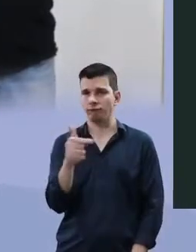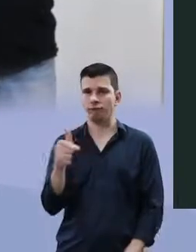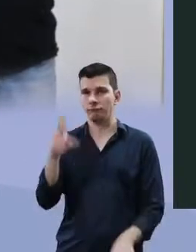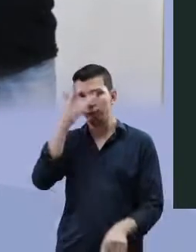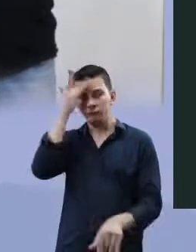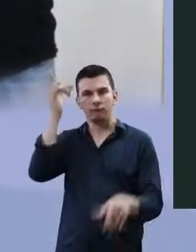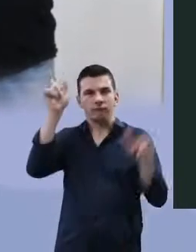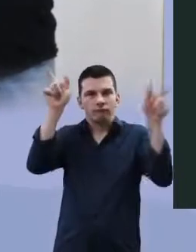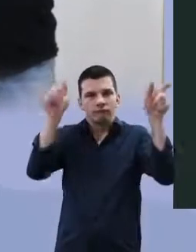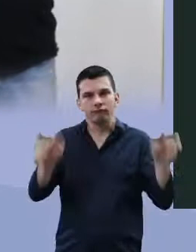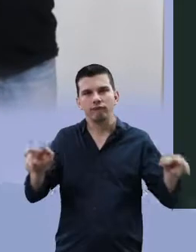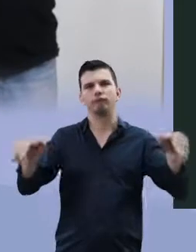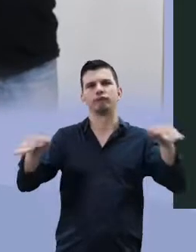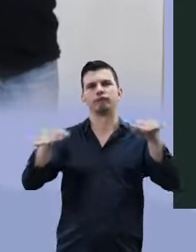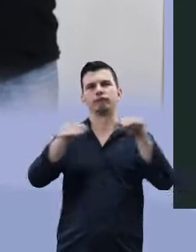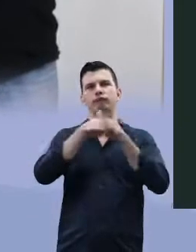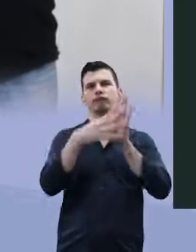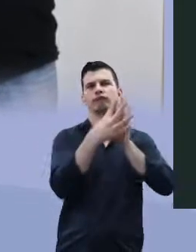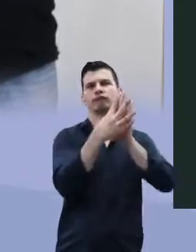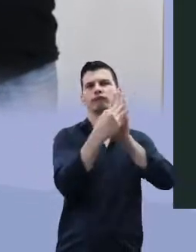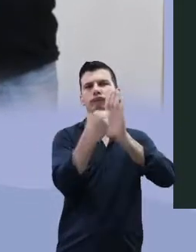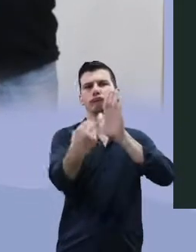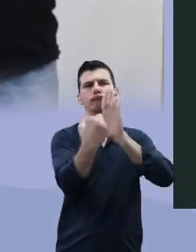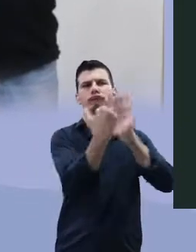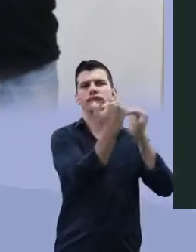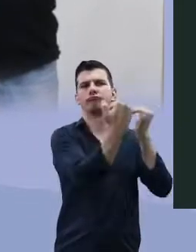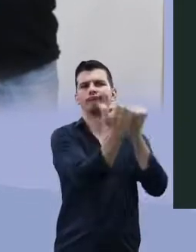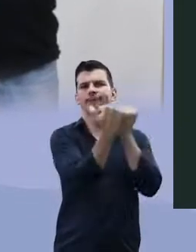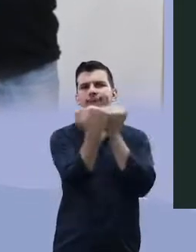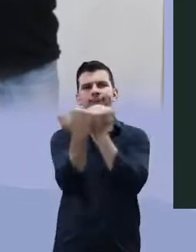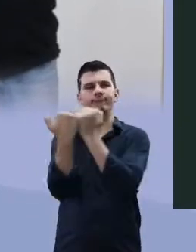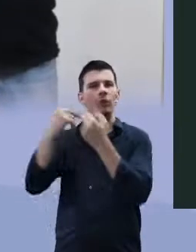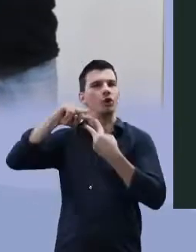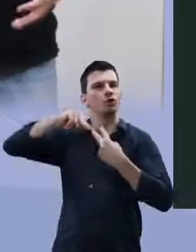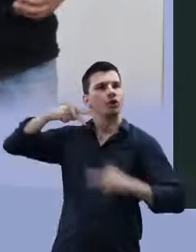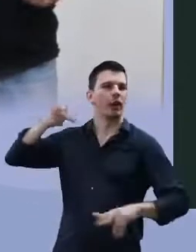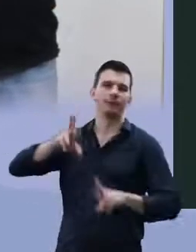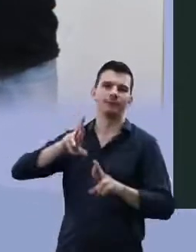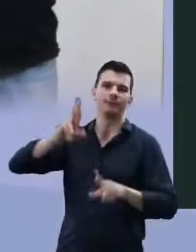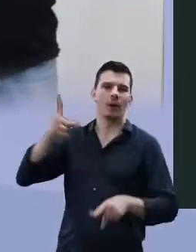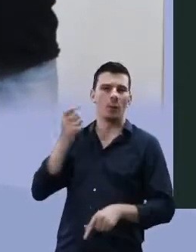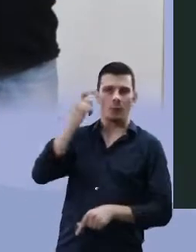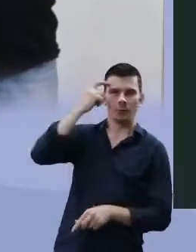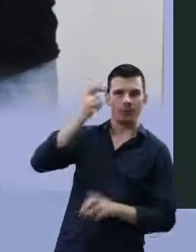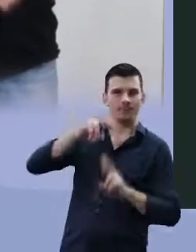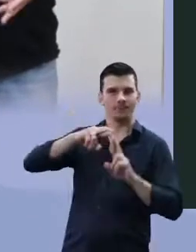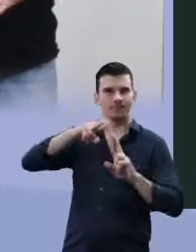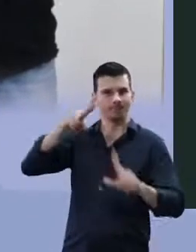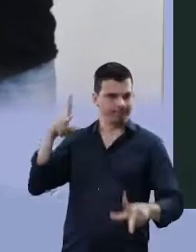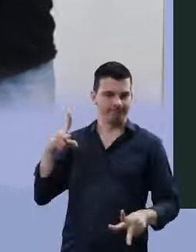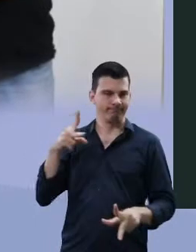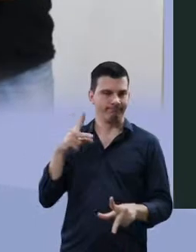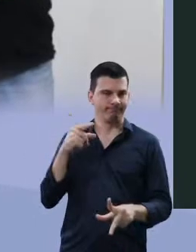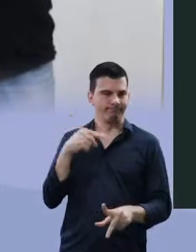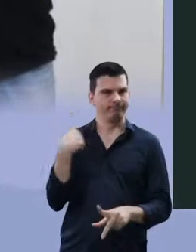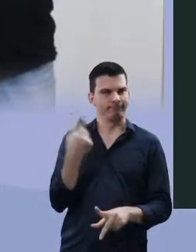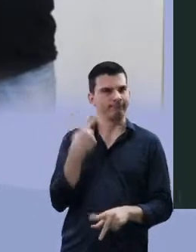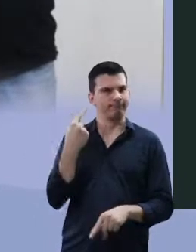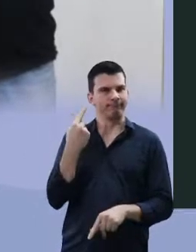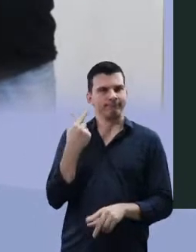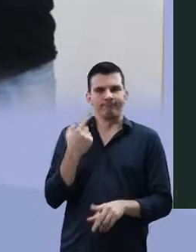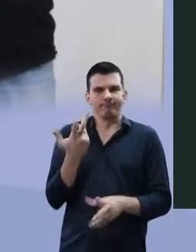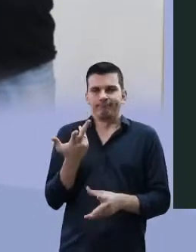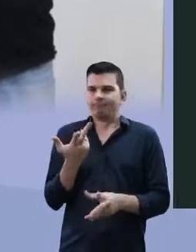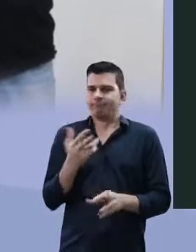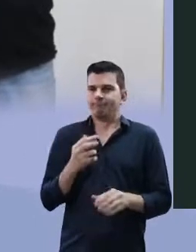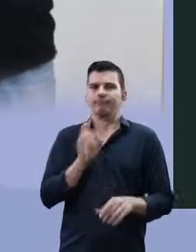uma uniformização dos indivíduos, geneticamente são diferentes, culturalmente são diferentes, né? Ninguém aqui